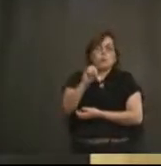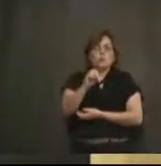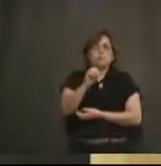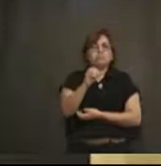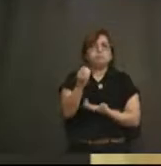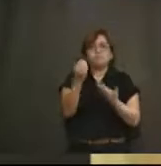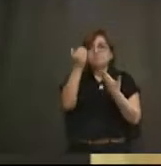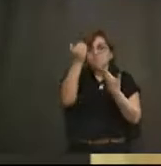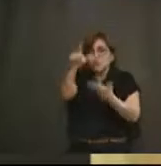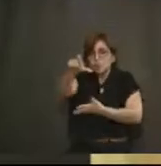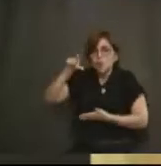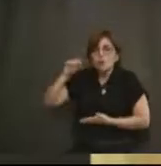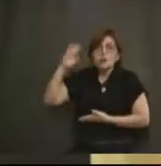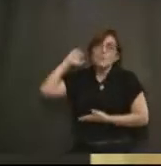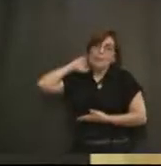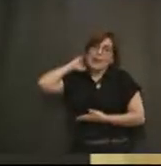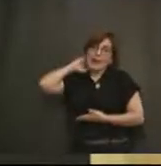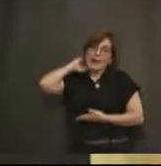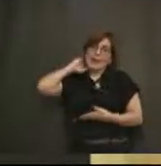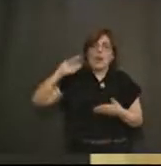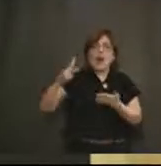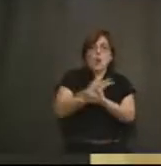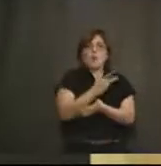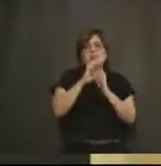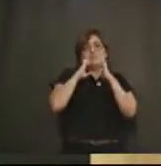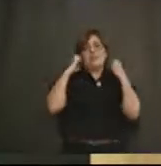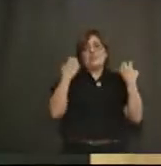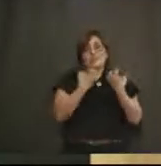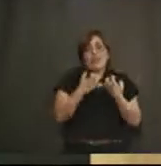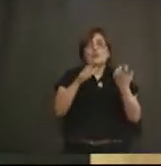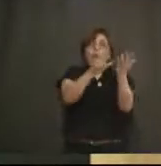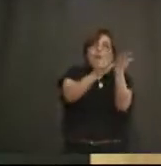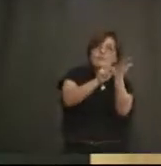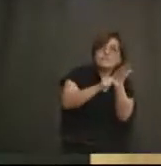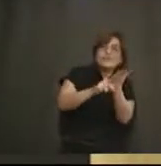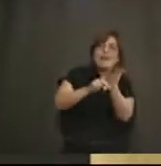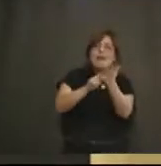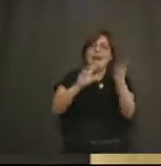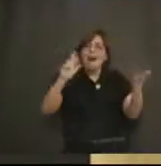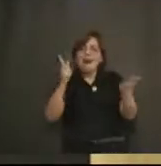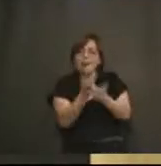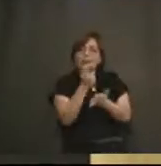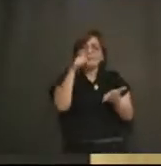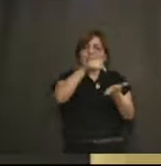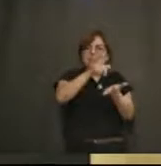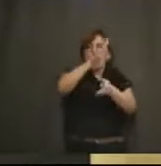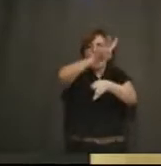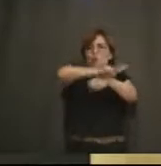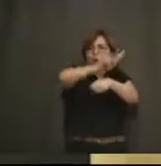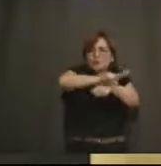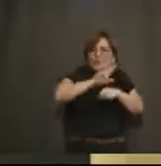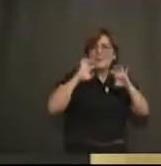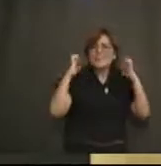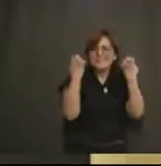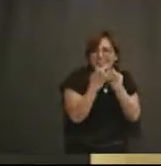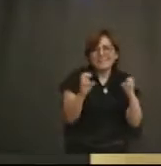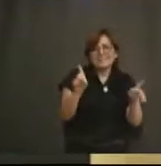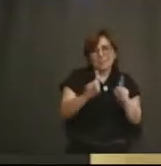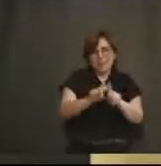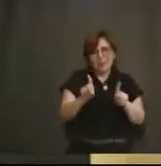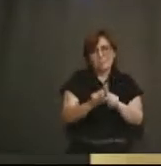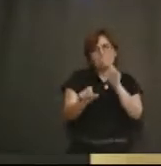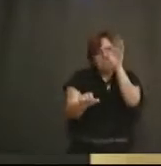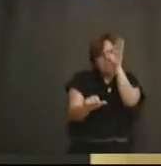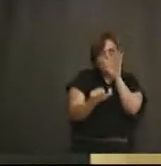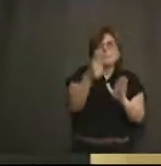Belém, por escolher a Universidade Federal do Pará, não é, para sediar este evento. É a primeira